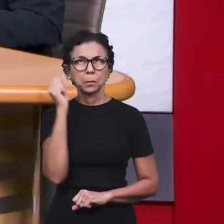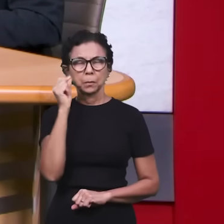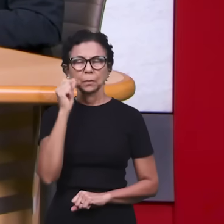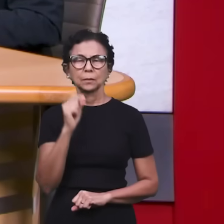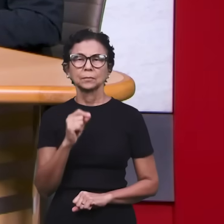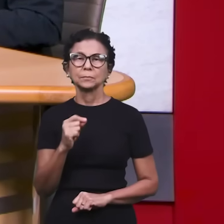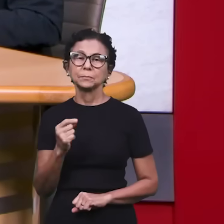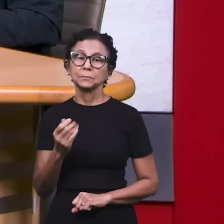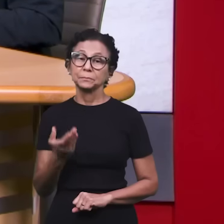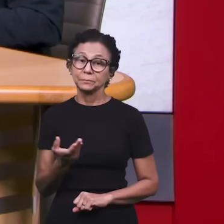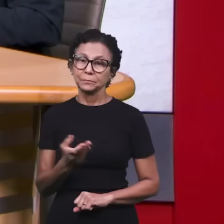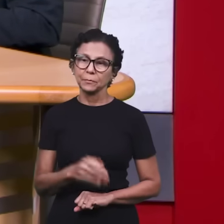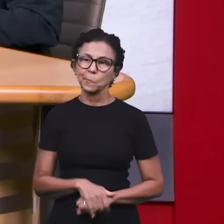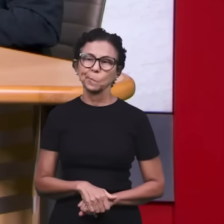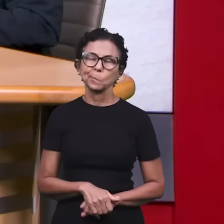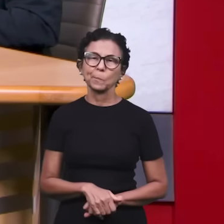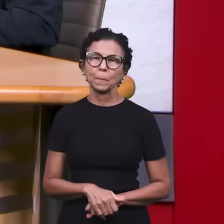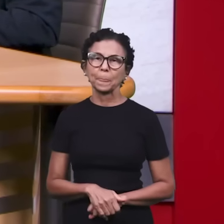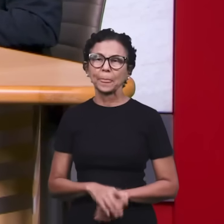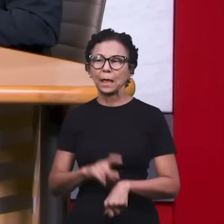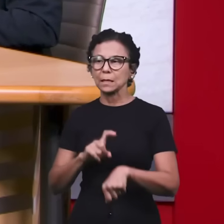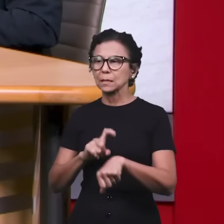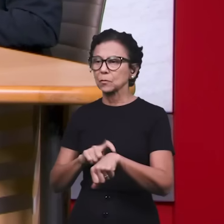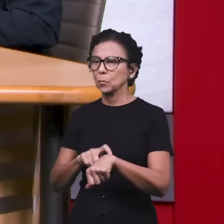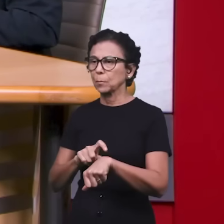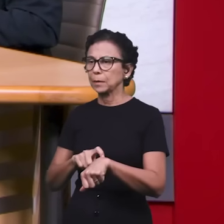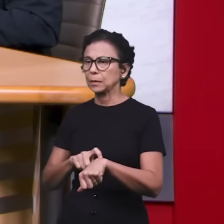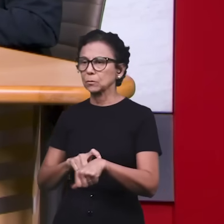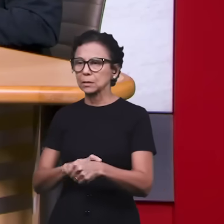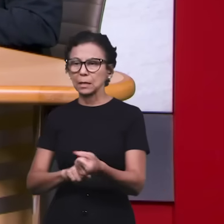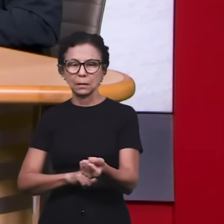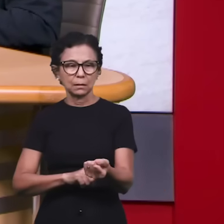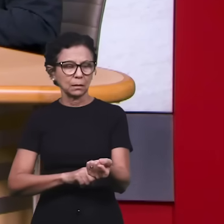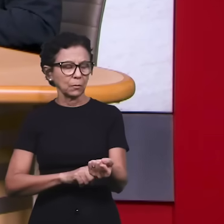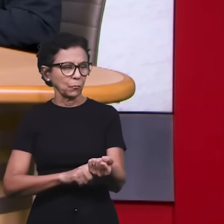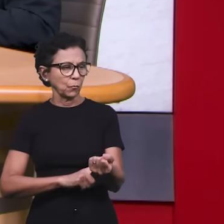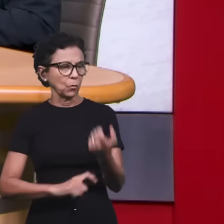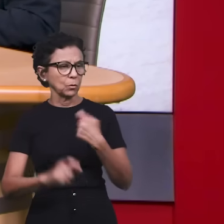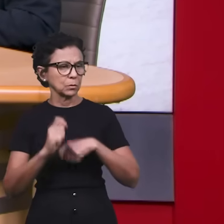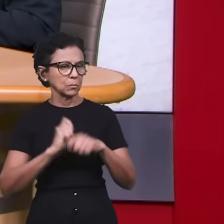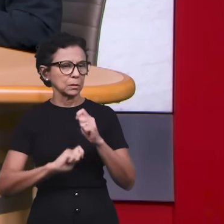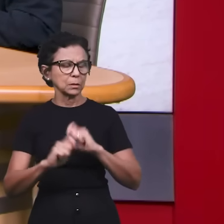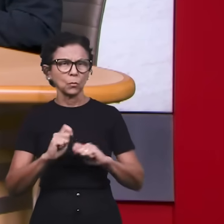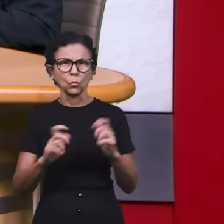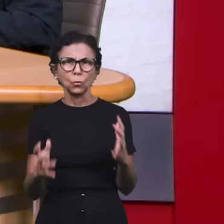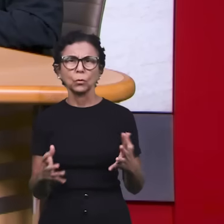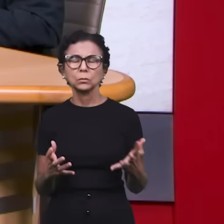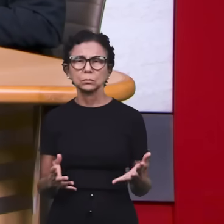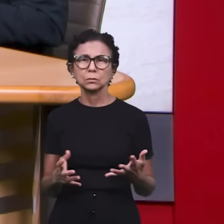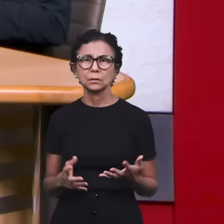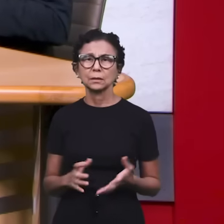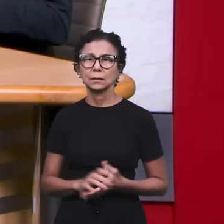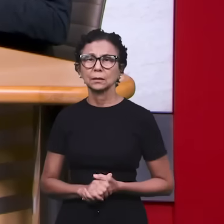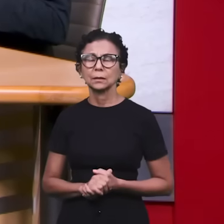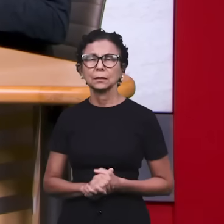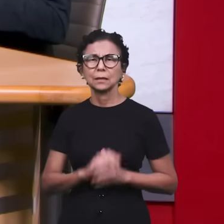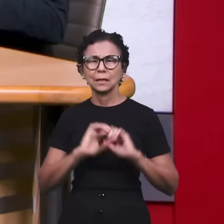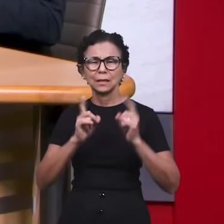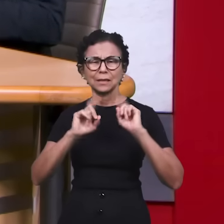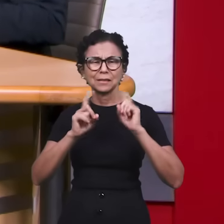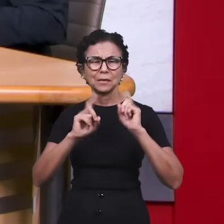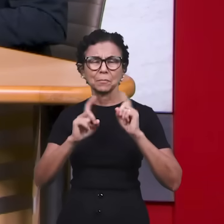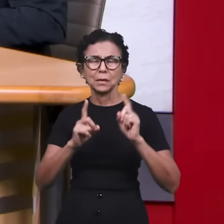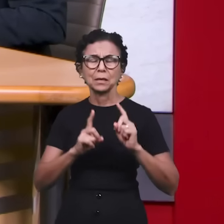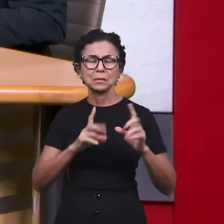pode também, às vezes, nos trazer dano no nosso convívio com o Senhor. Sim. A pessoa, na hora que